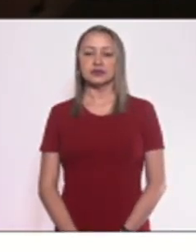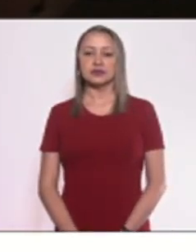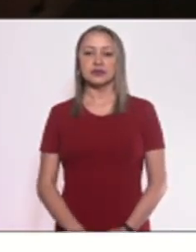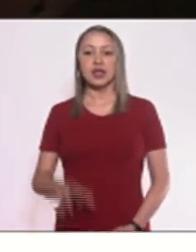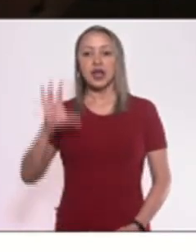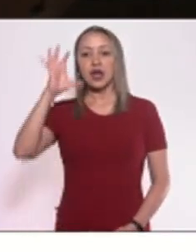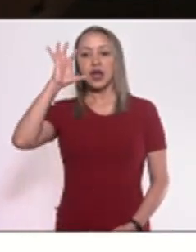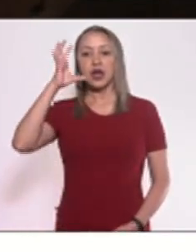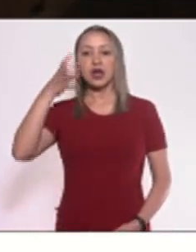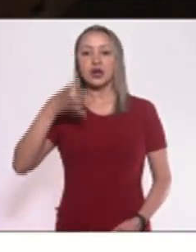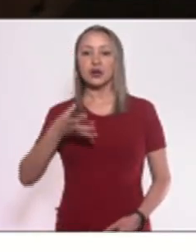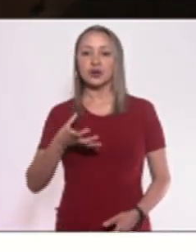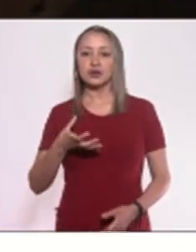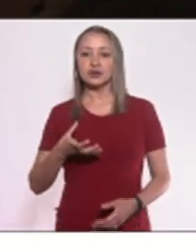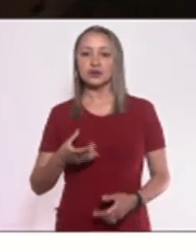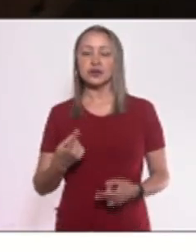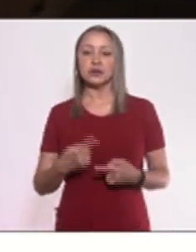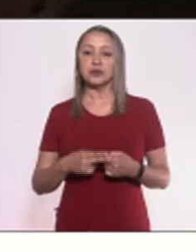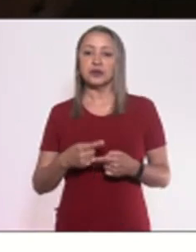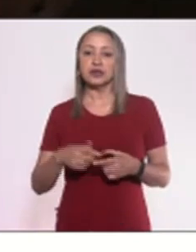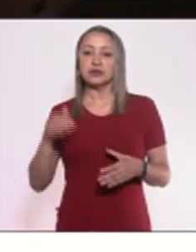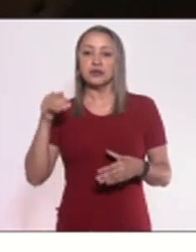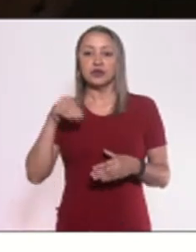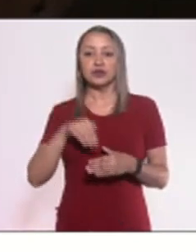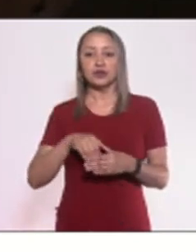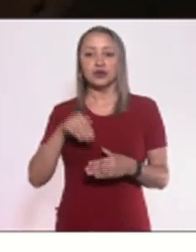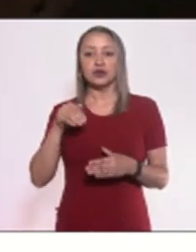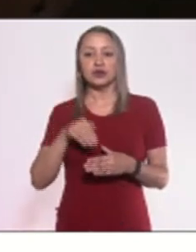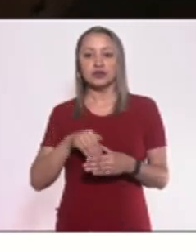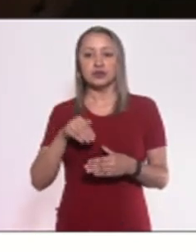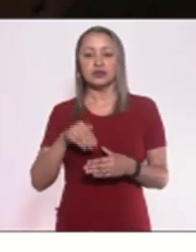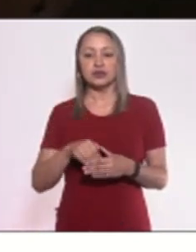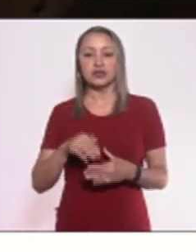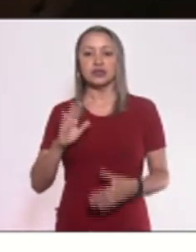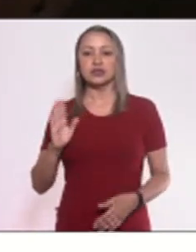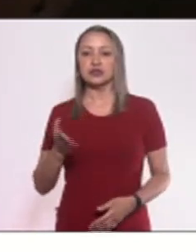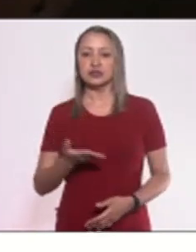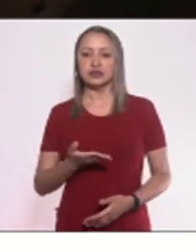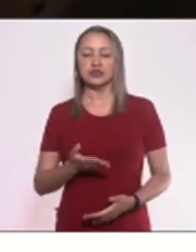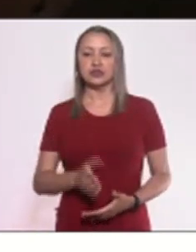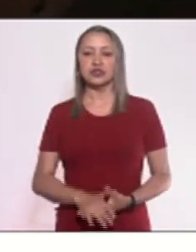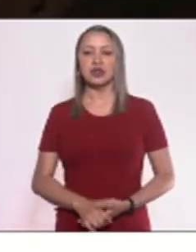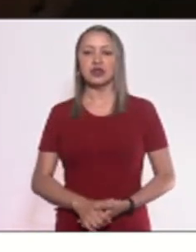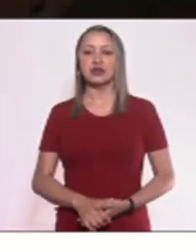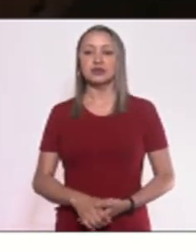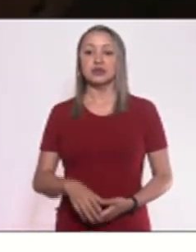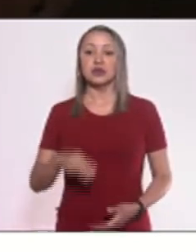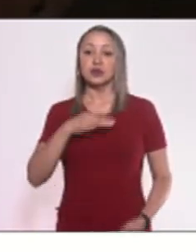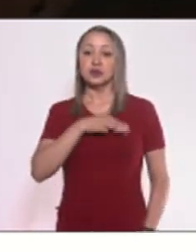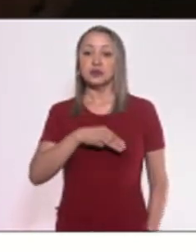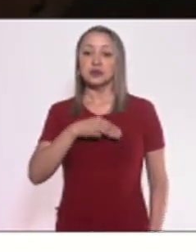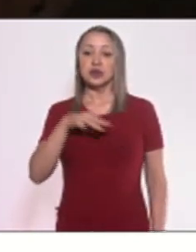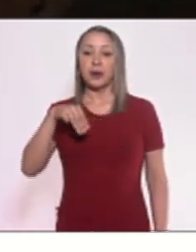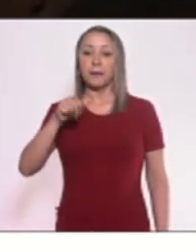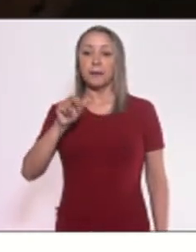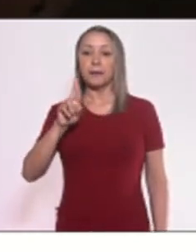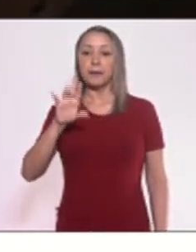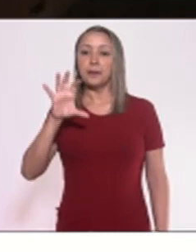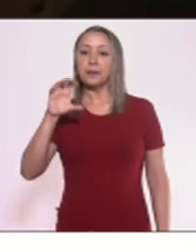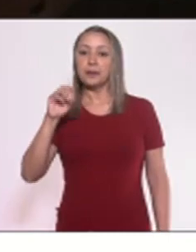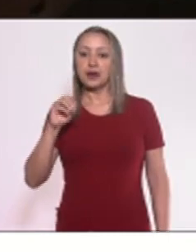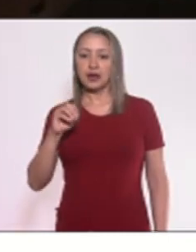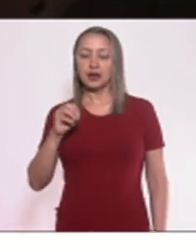decida, já que está votando, já houve o voto do relator, do ministro Marco Aurélio,